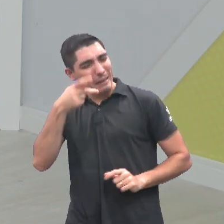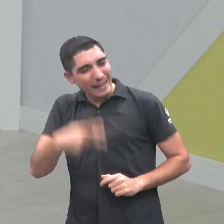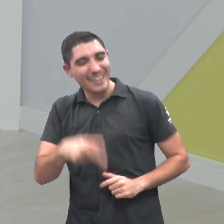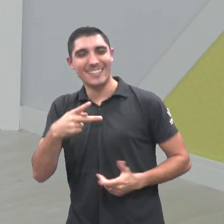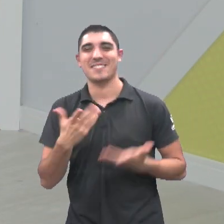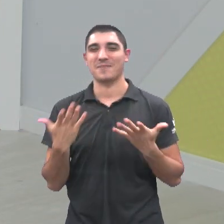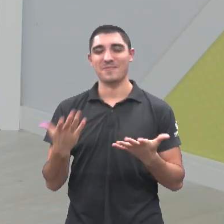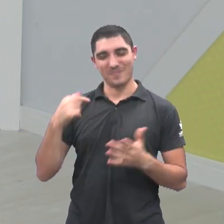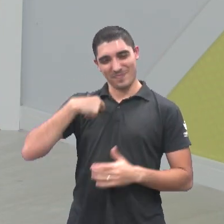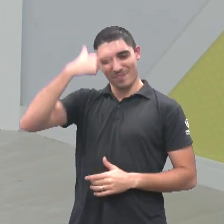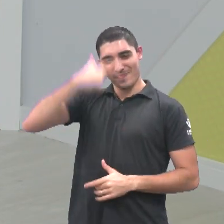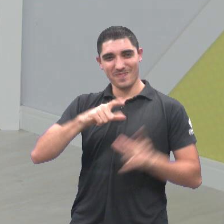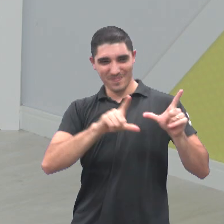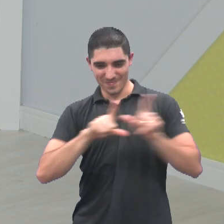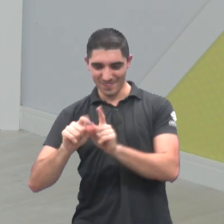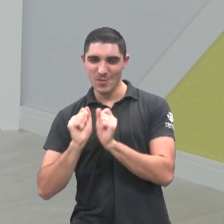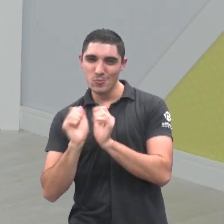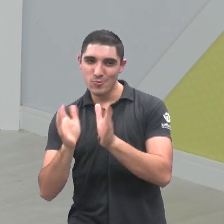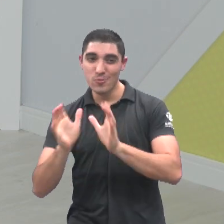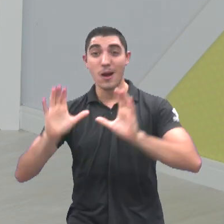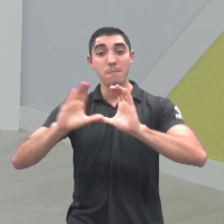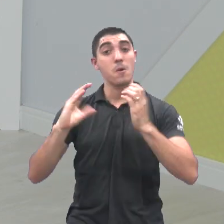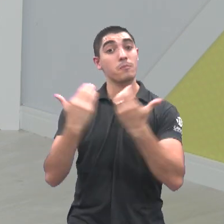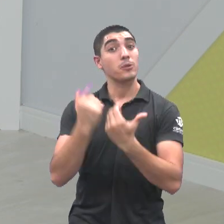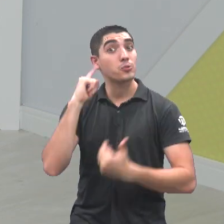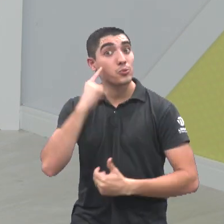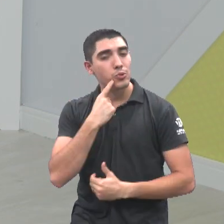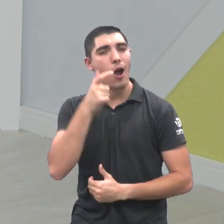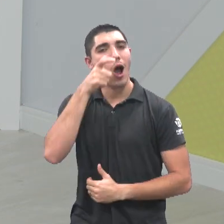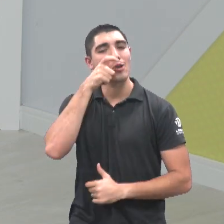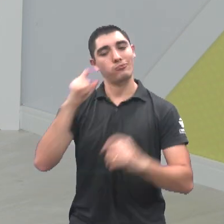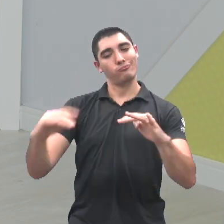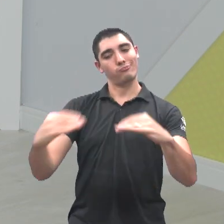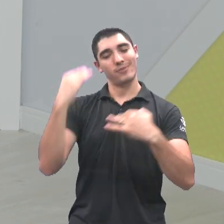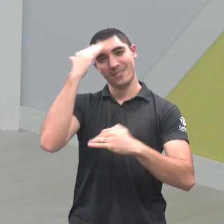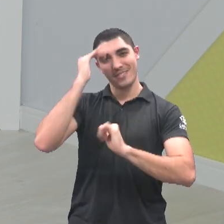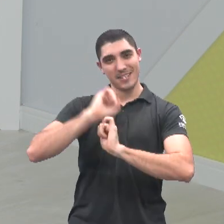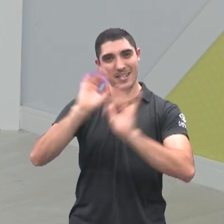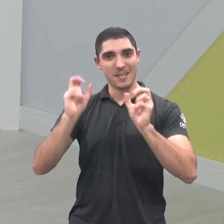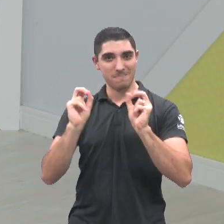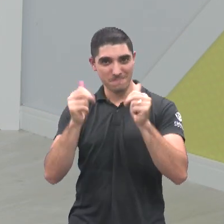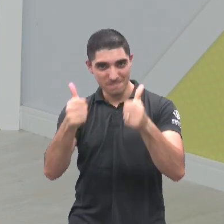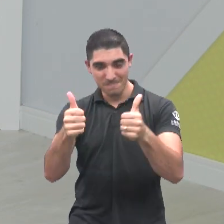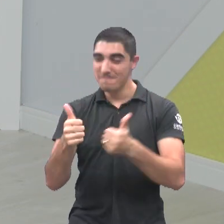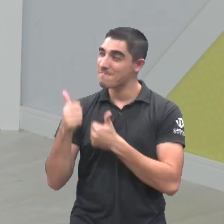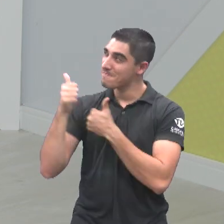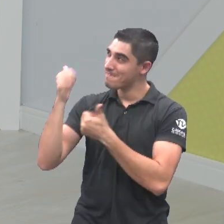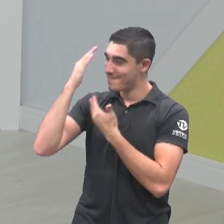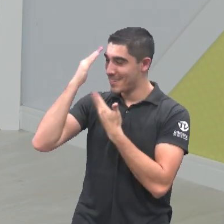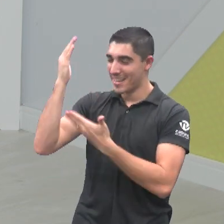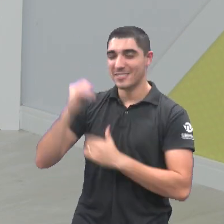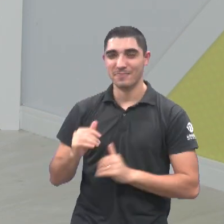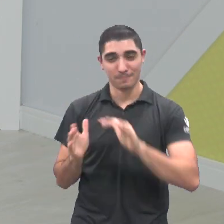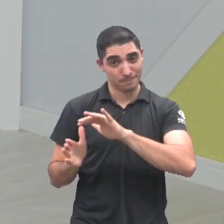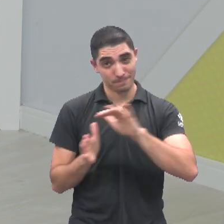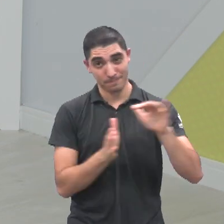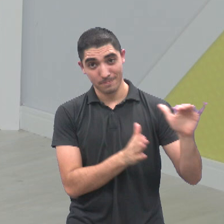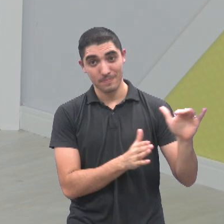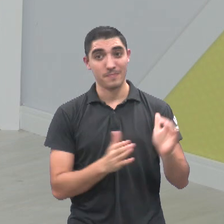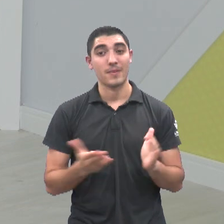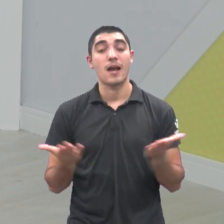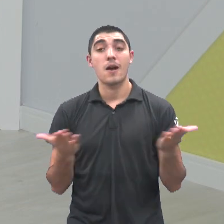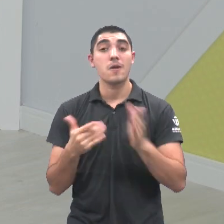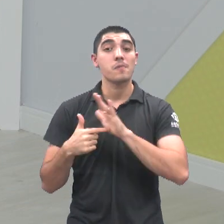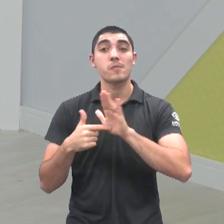Esporte, levando a informação para a comunidade surda que acompanha o nosso programa, tá certo? E olha só, a gente começa a hora de hoje falando do